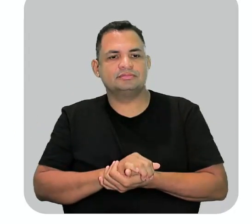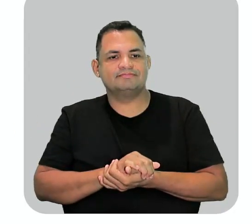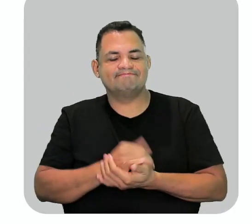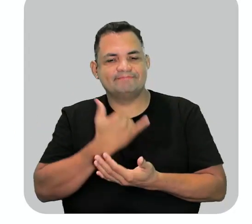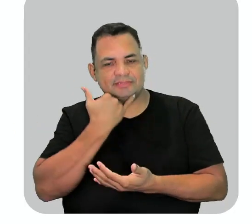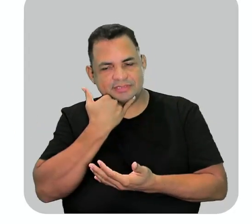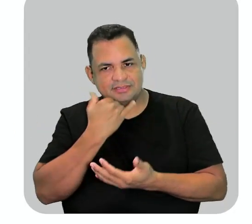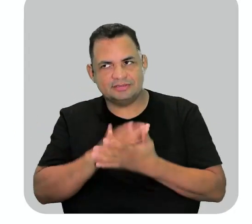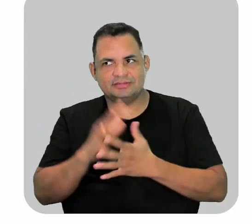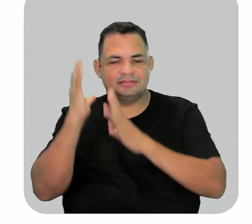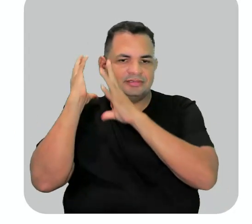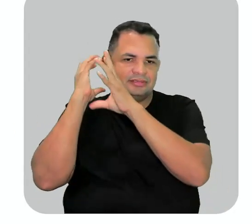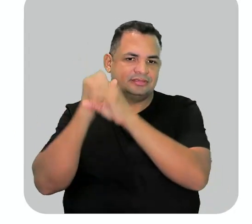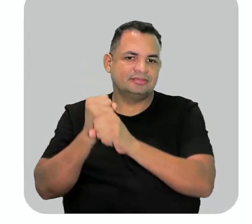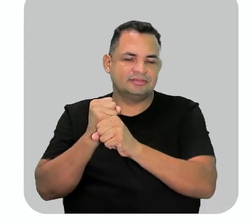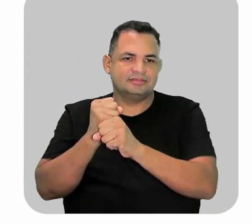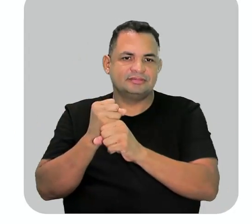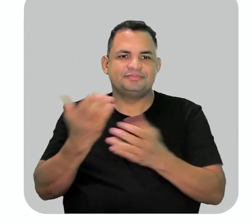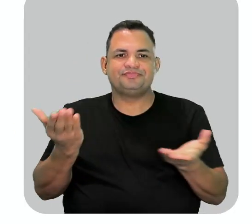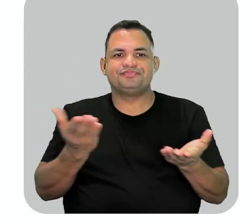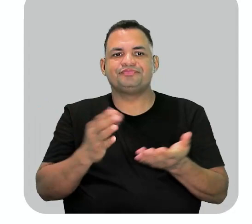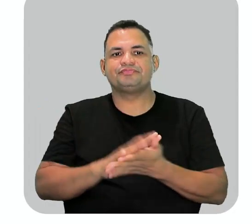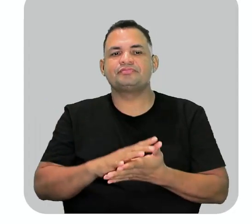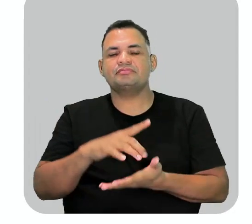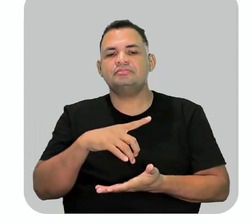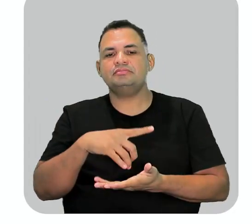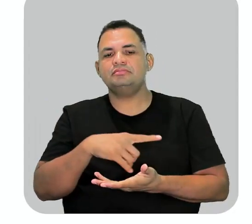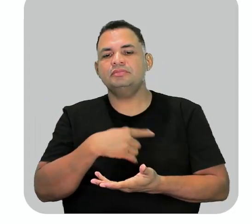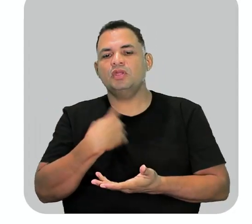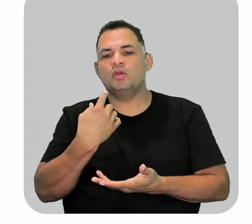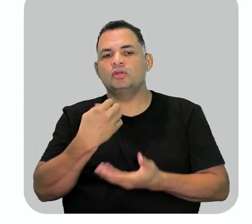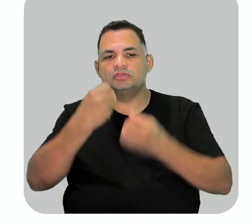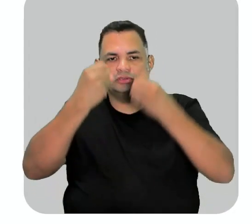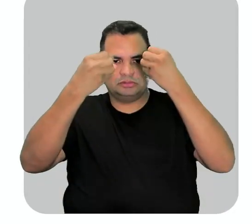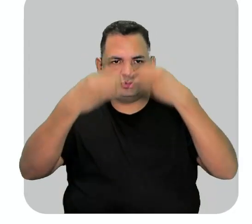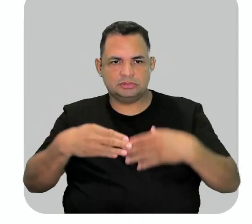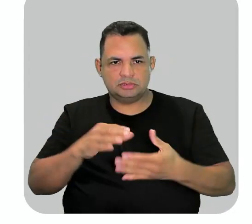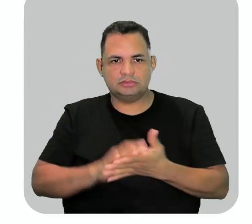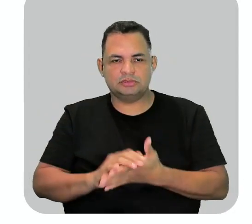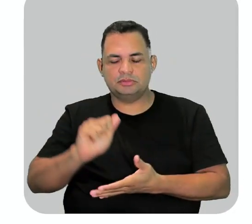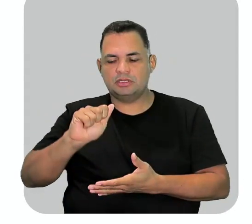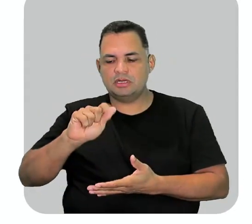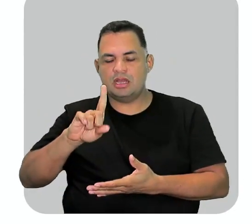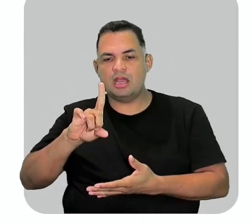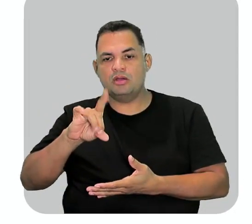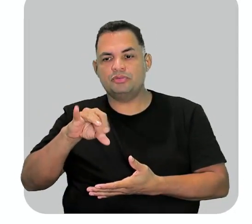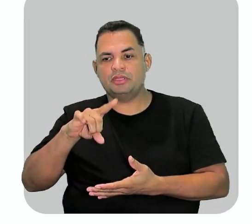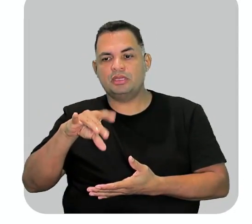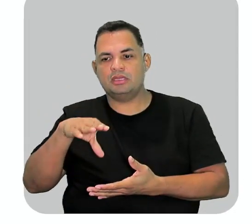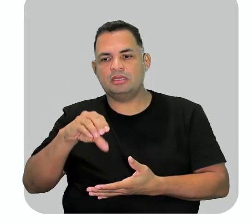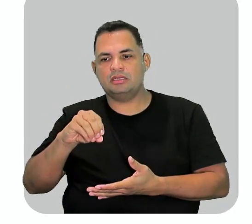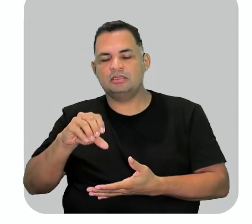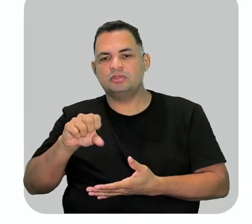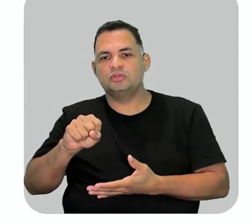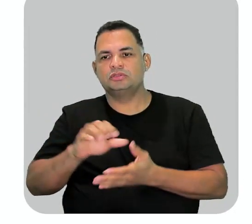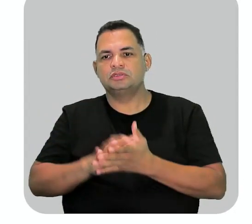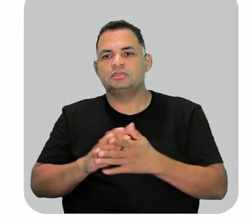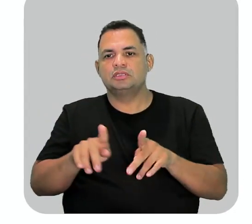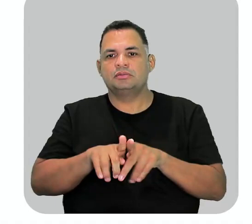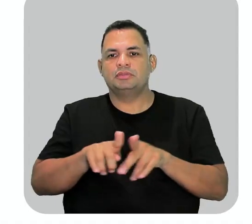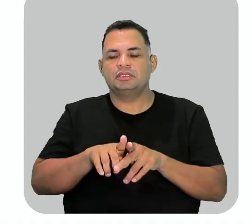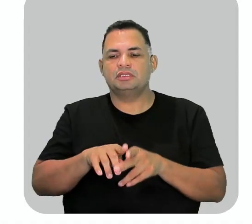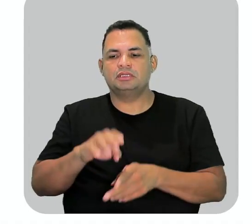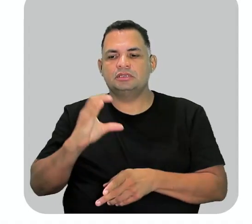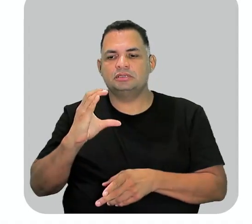para a nossa revisão, onde a gente falou sobre aldeídos e